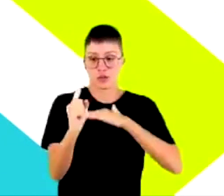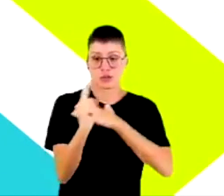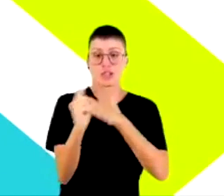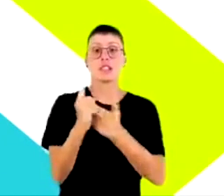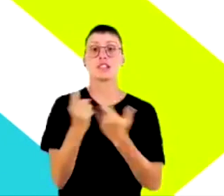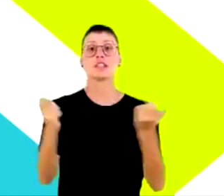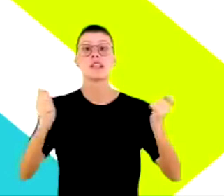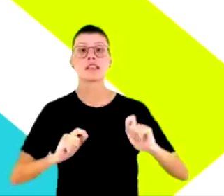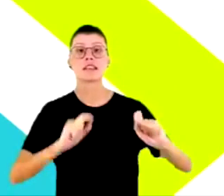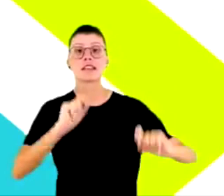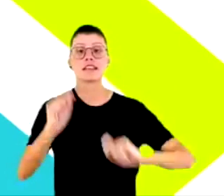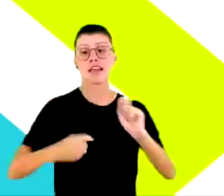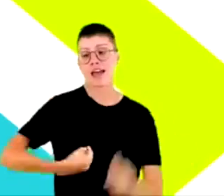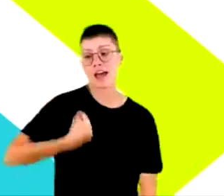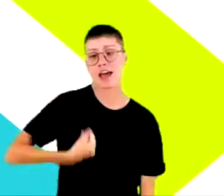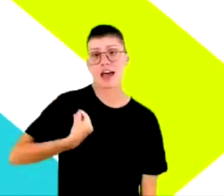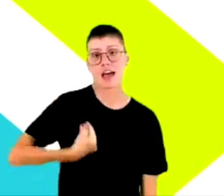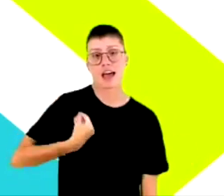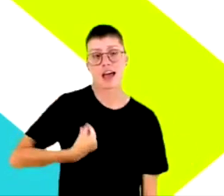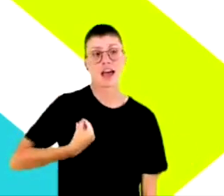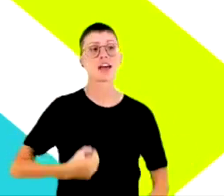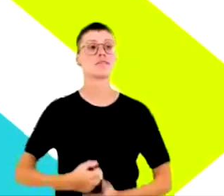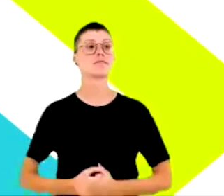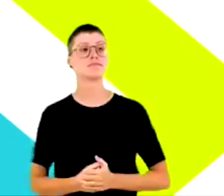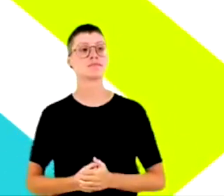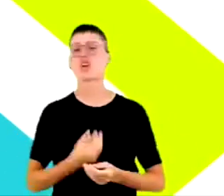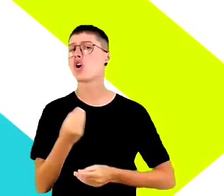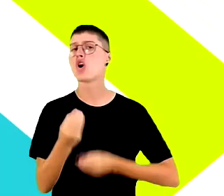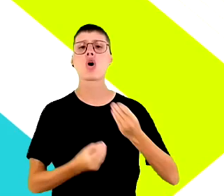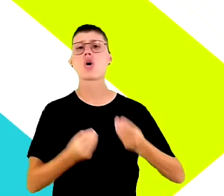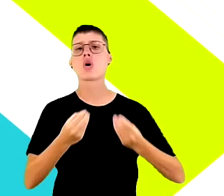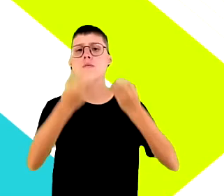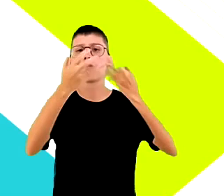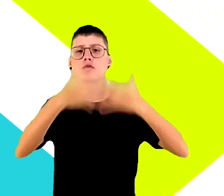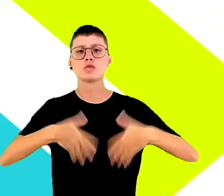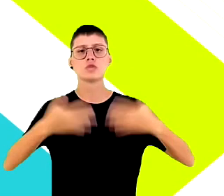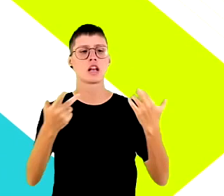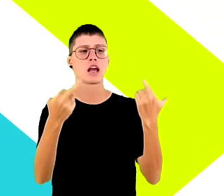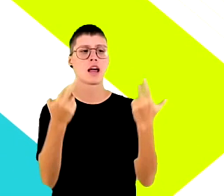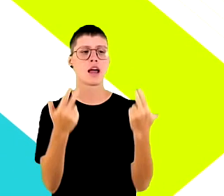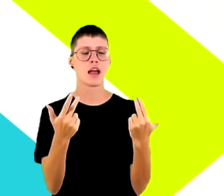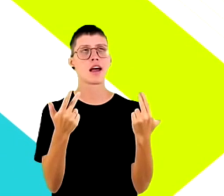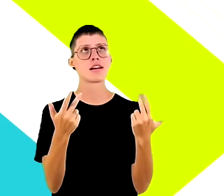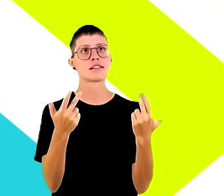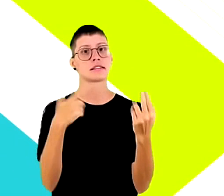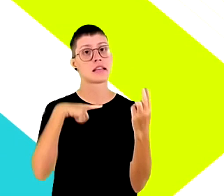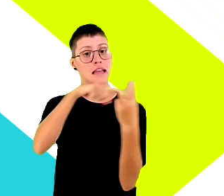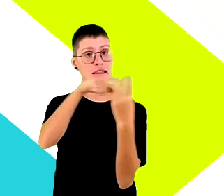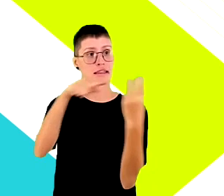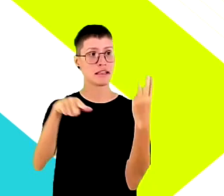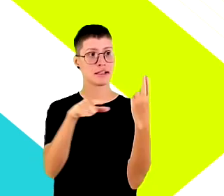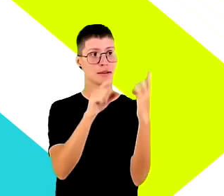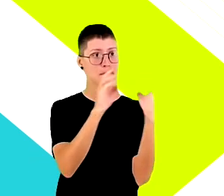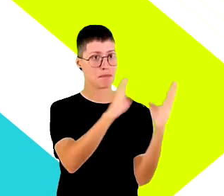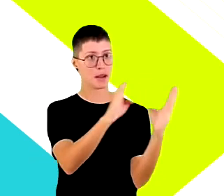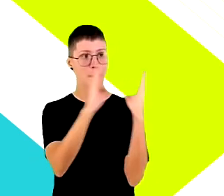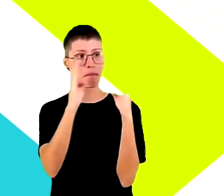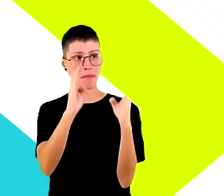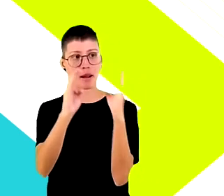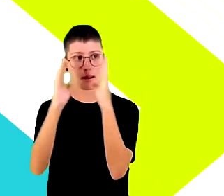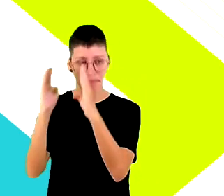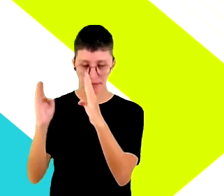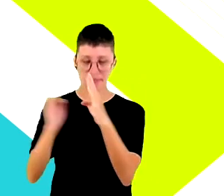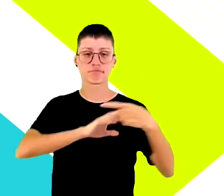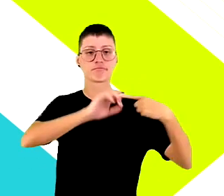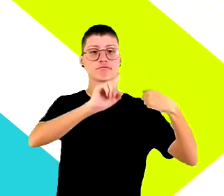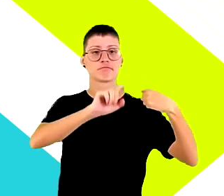estiverem. Como isso funciona? Funciona basicamente em 3 etapas. Então, a primeira é o dispositivo que a gente instala